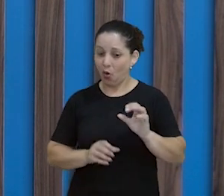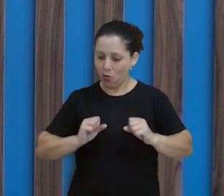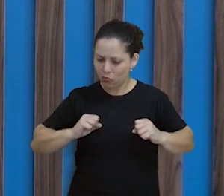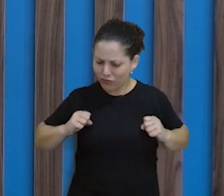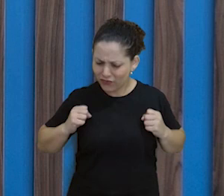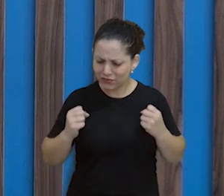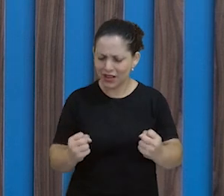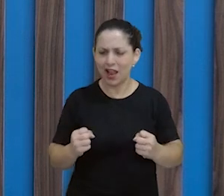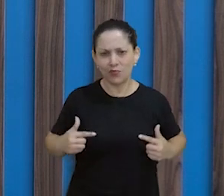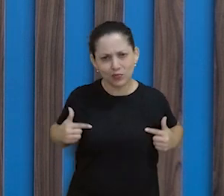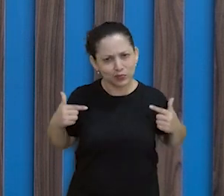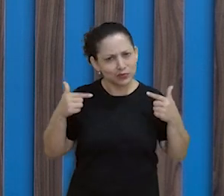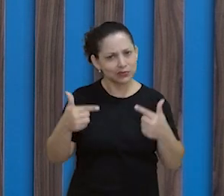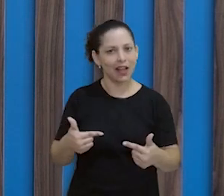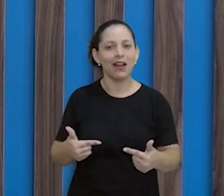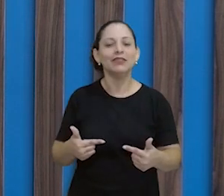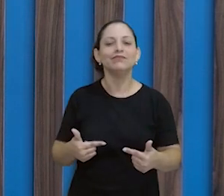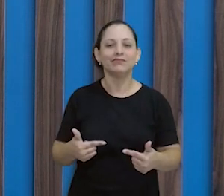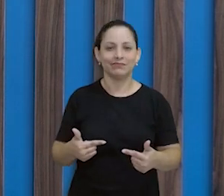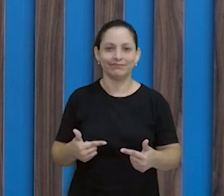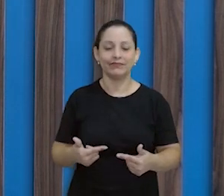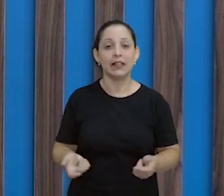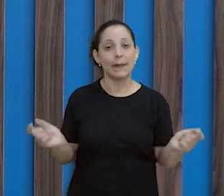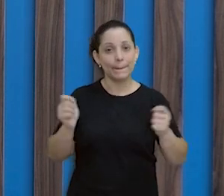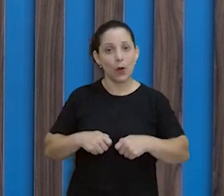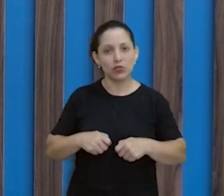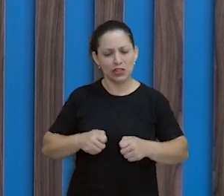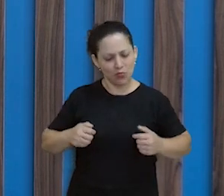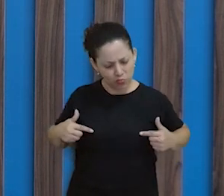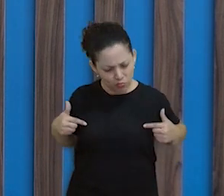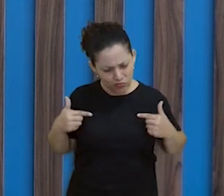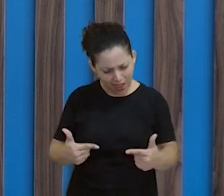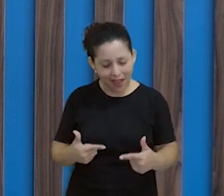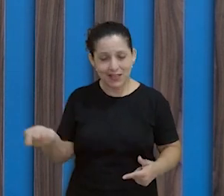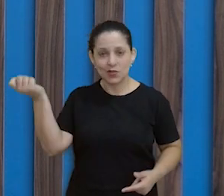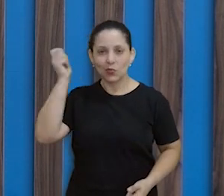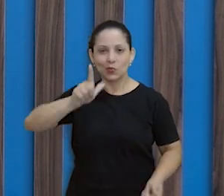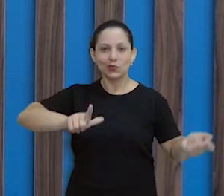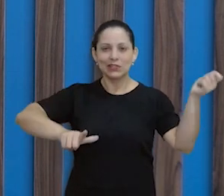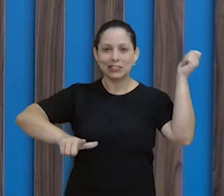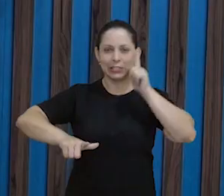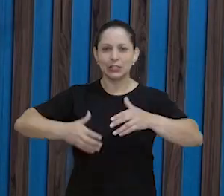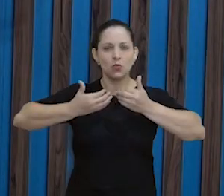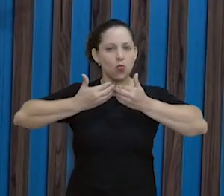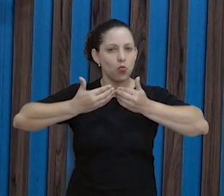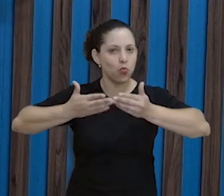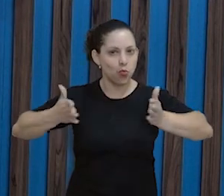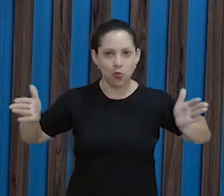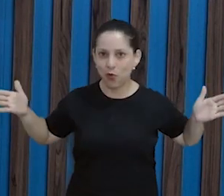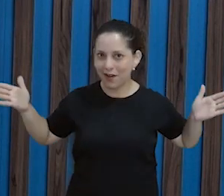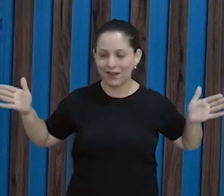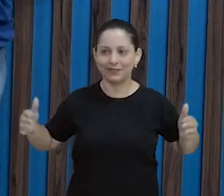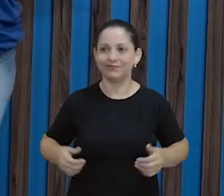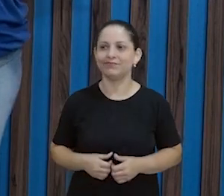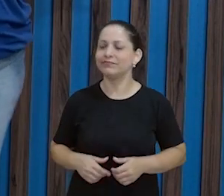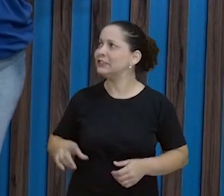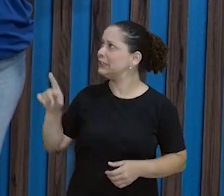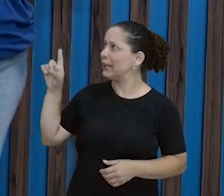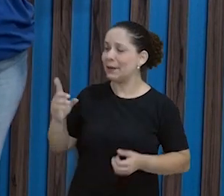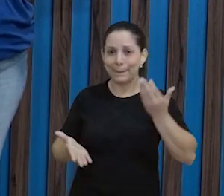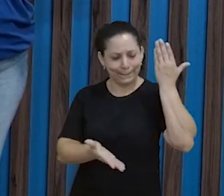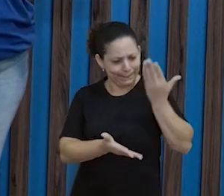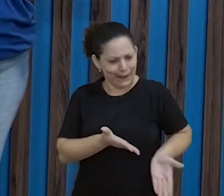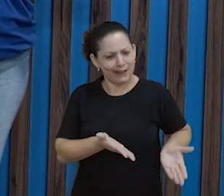e fazer com que esse pouco que a gente tenha possa crescer, não é isso? E o engraçado é que quando eles perdem elétrons, eles ficam positivos,